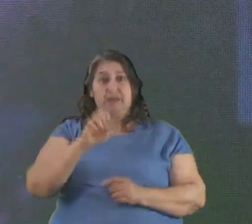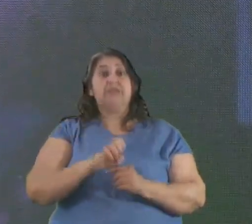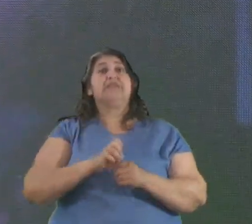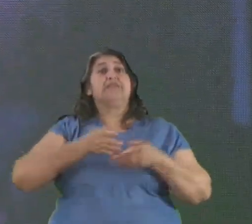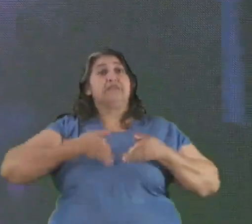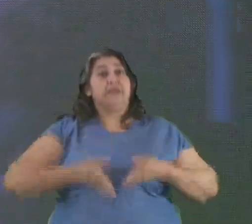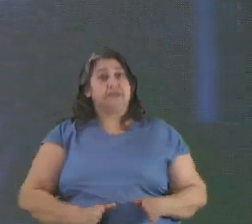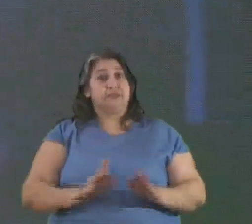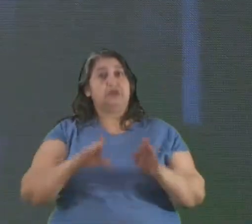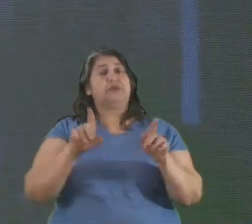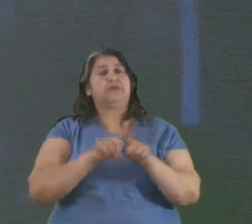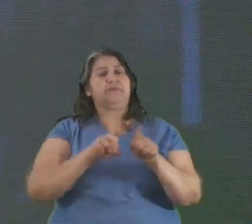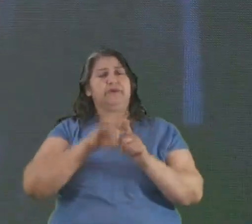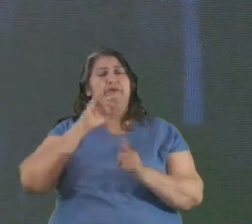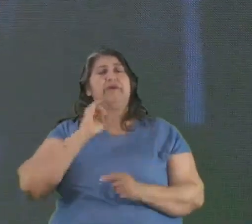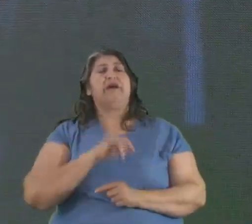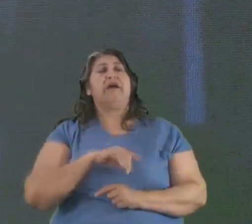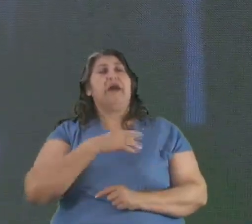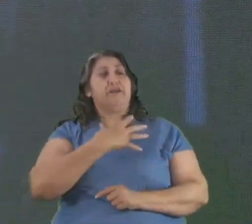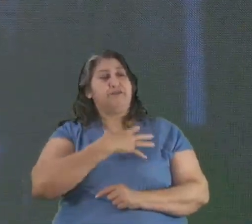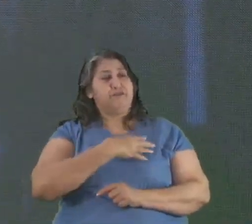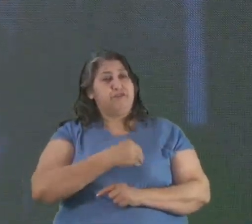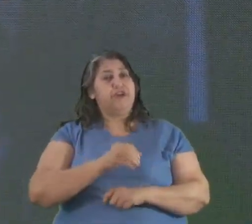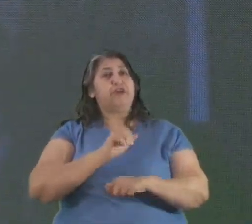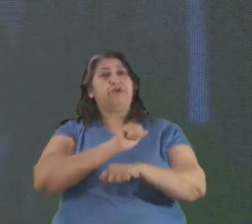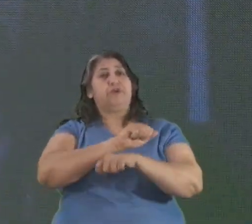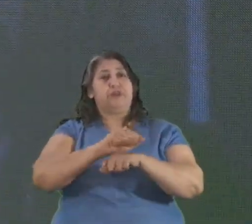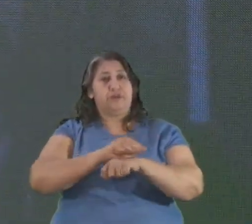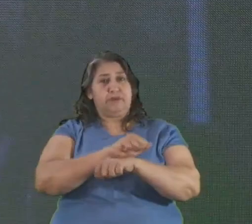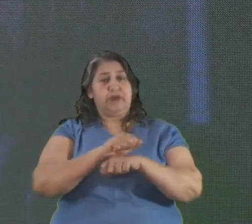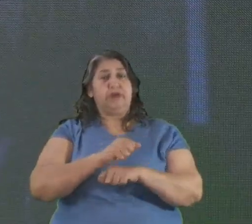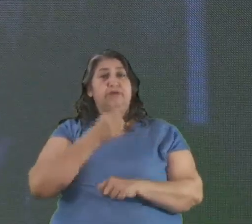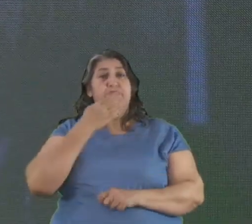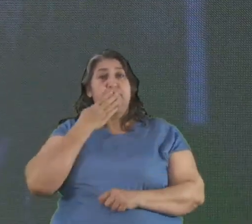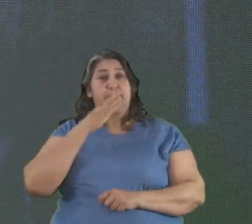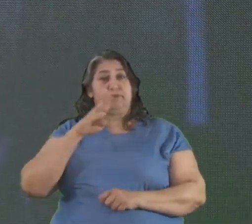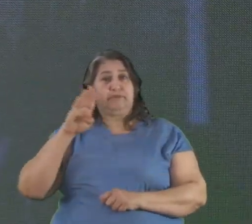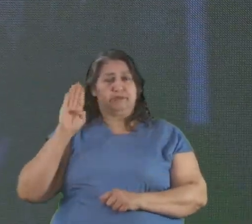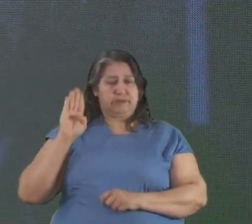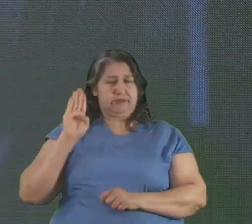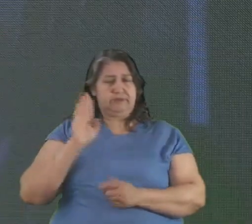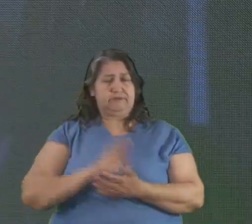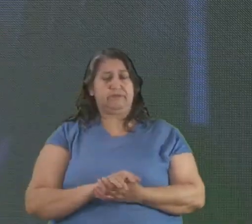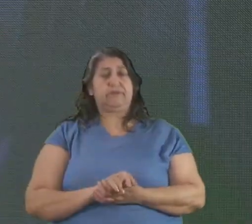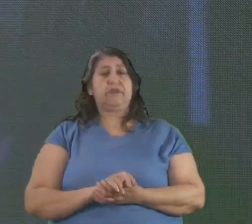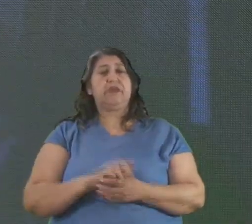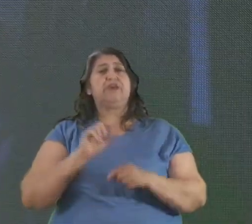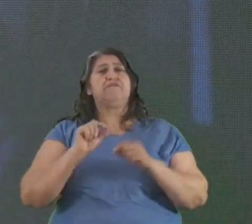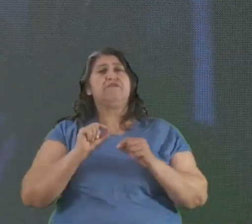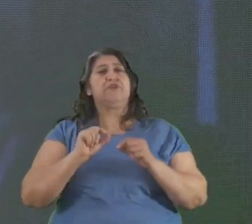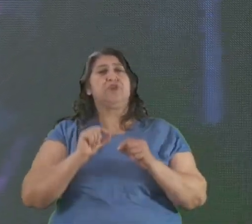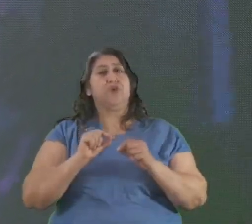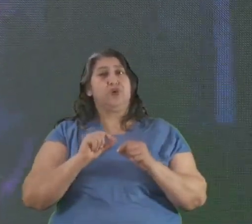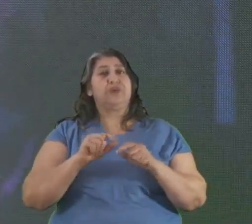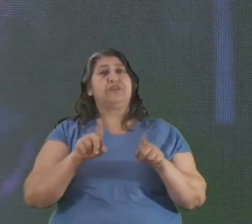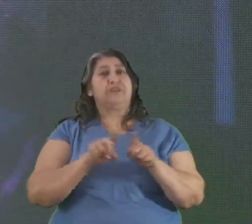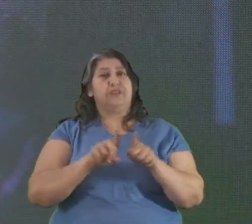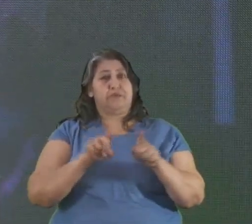casou-se também. Deus deu uma promessa para Ismael, que ele também seria uma